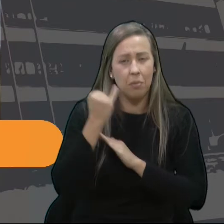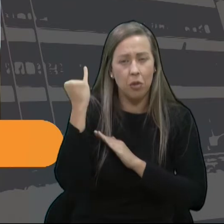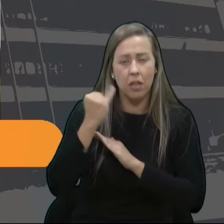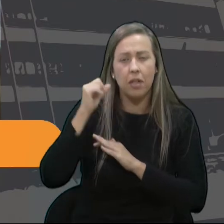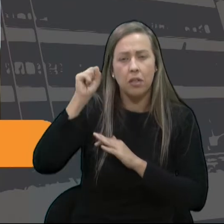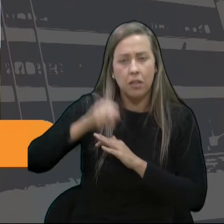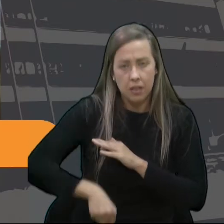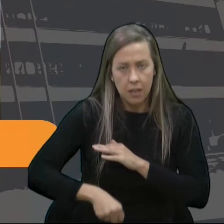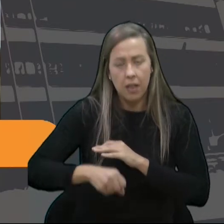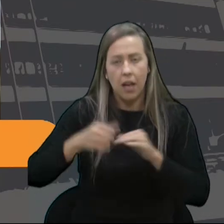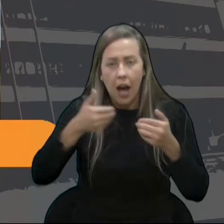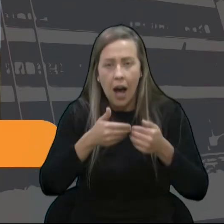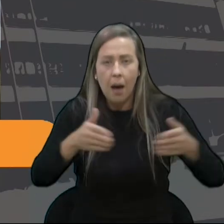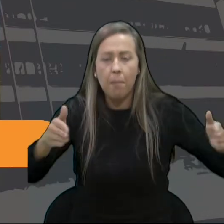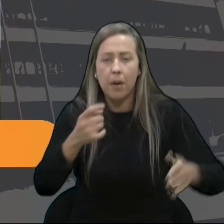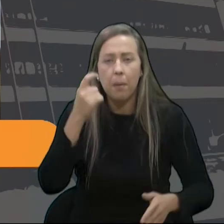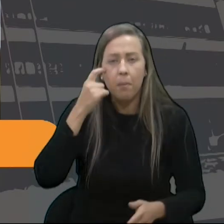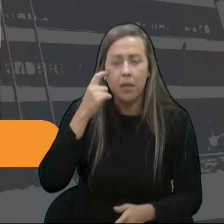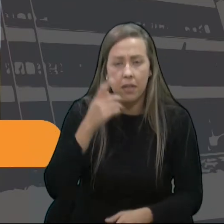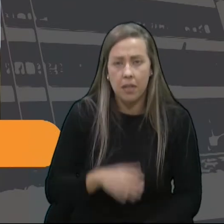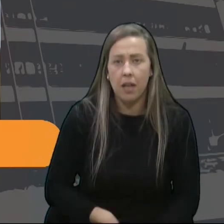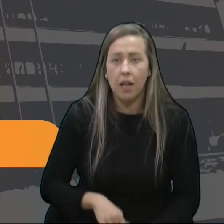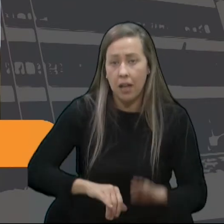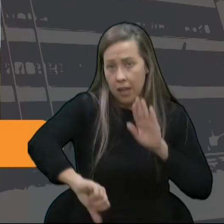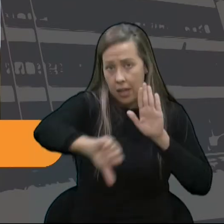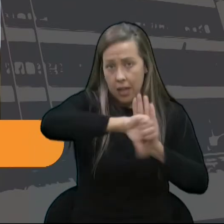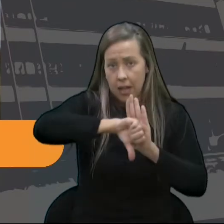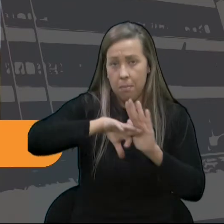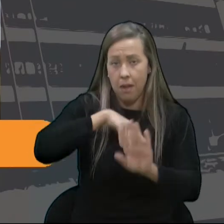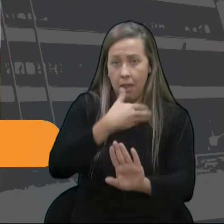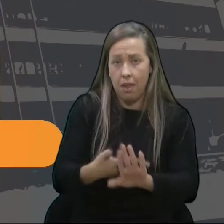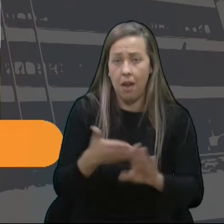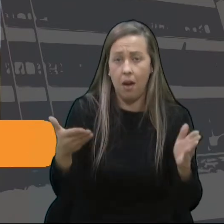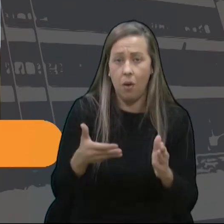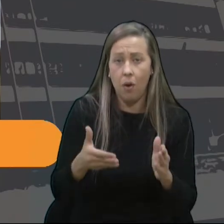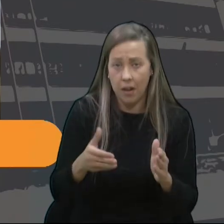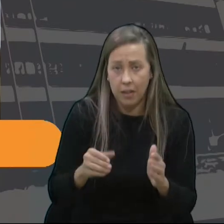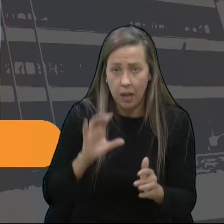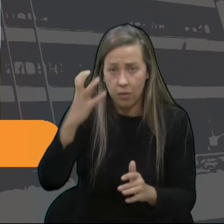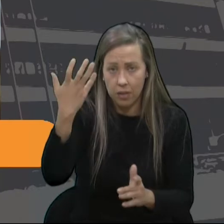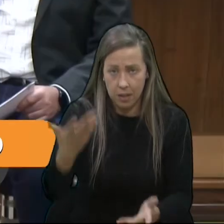gente pensar os crimes cometidos até aqui, né?